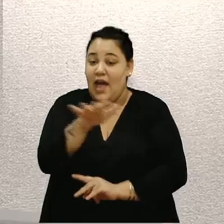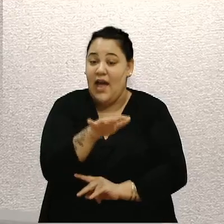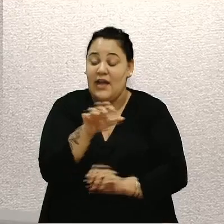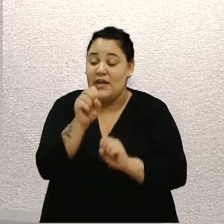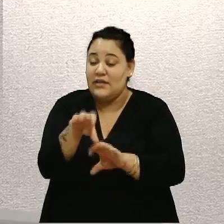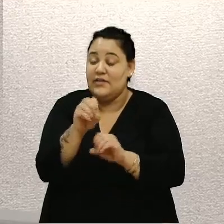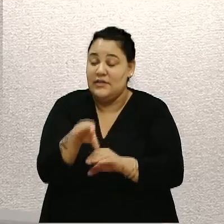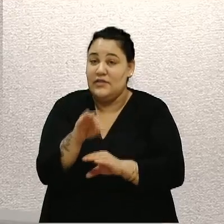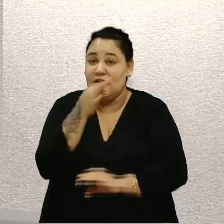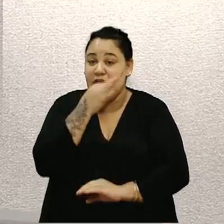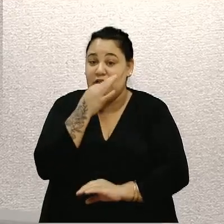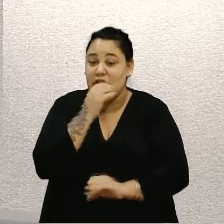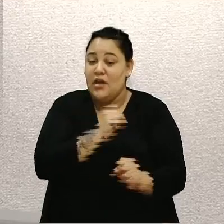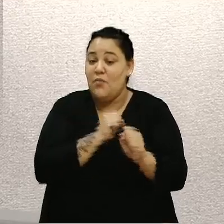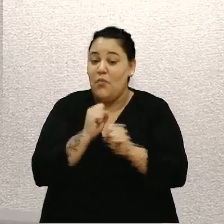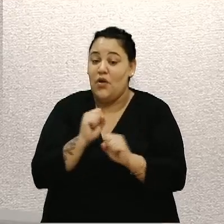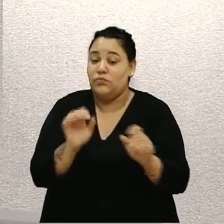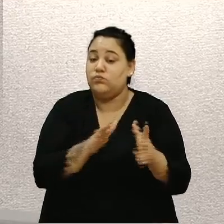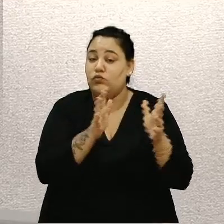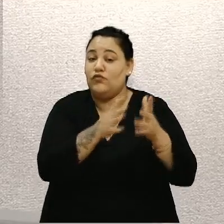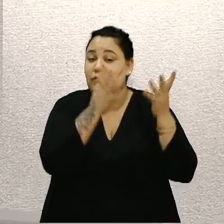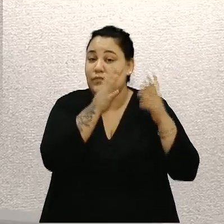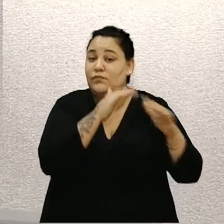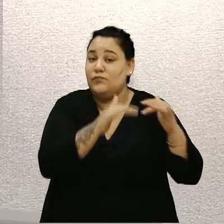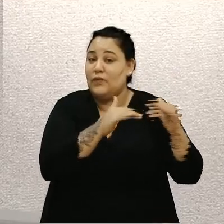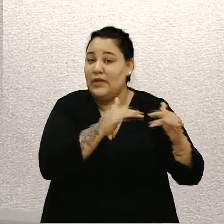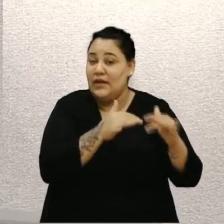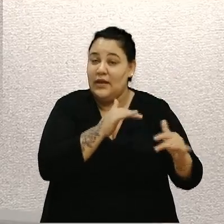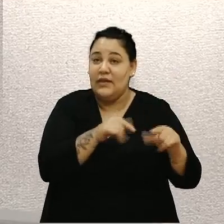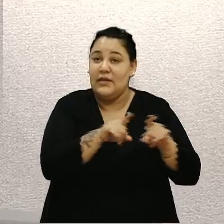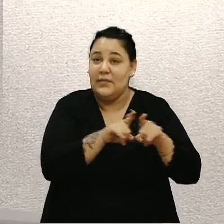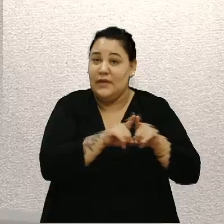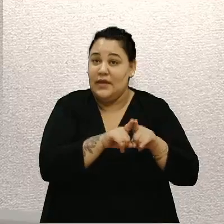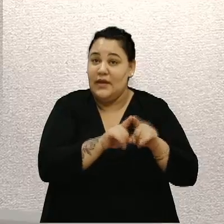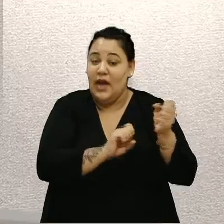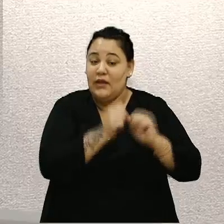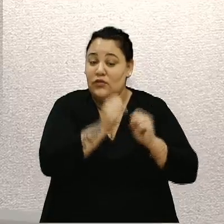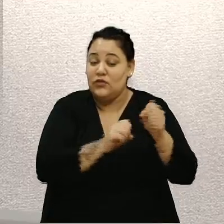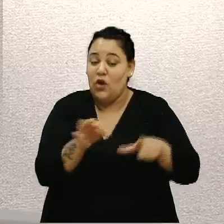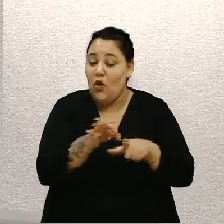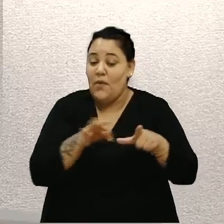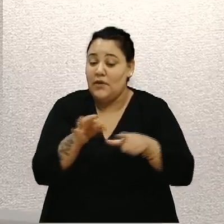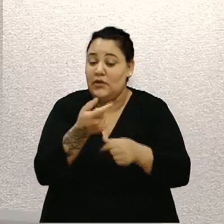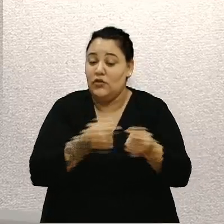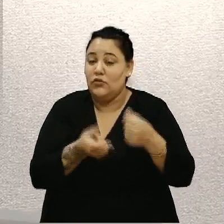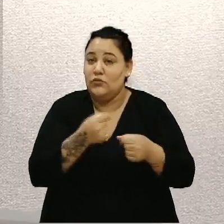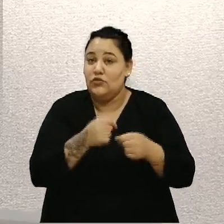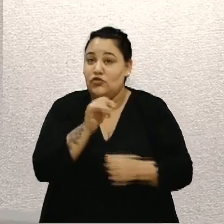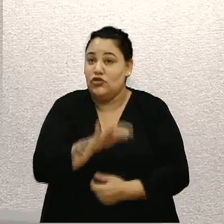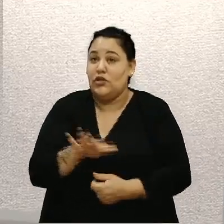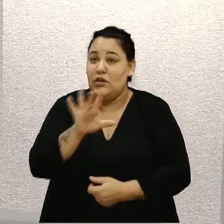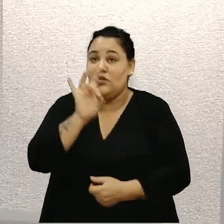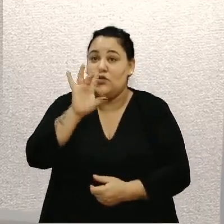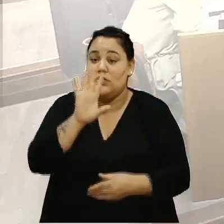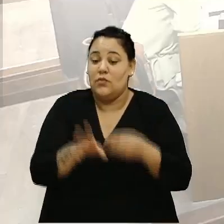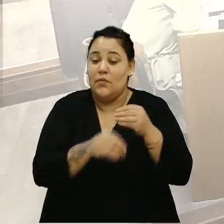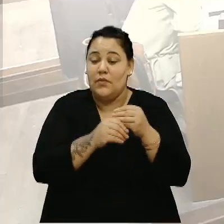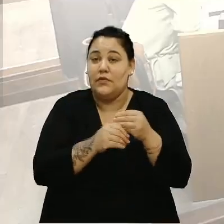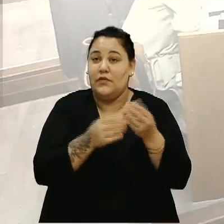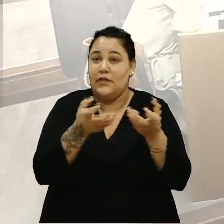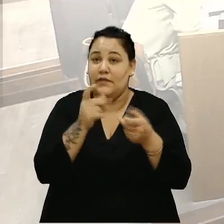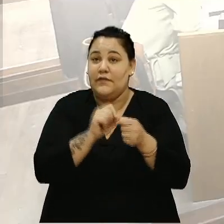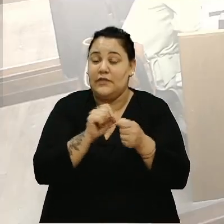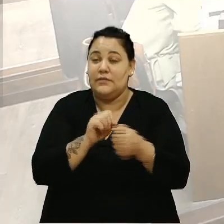região e que possam fomentar a indústria, o comércio e a economia como um todo. É só essa observação que eu queria fazer. Muito Vereador obrigado. Scalco,